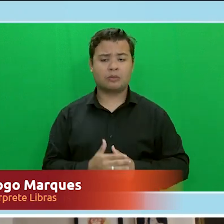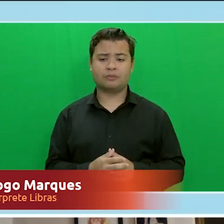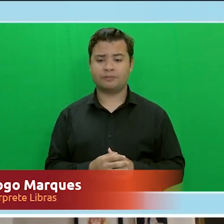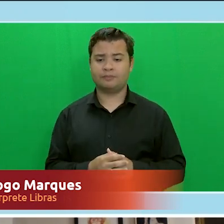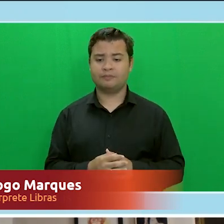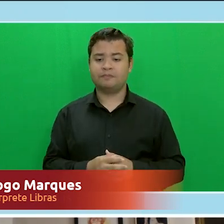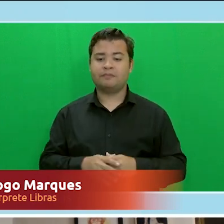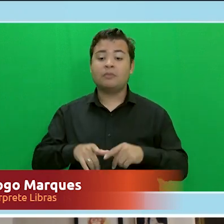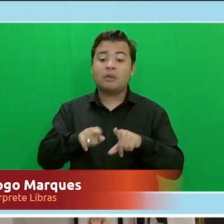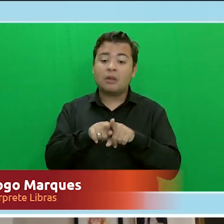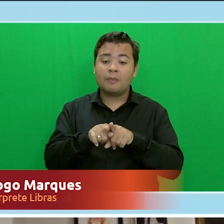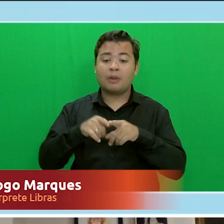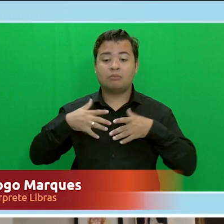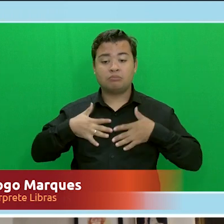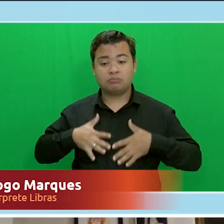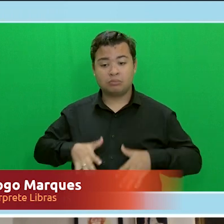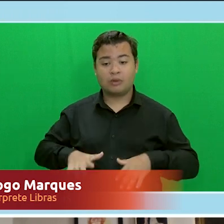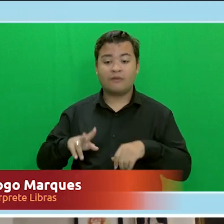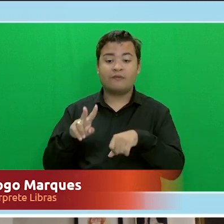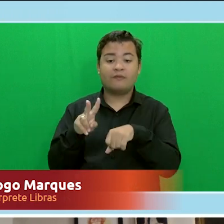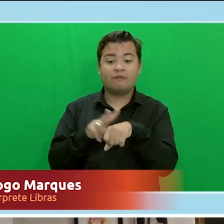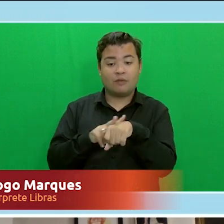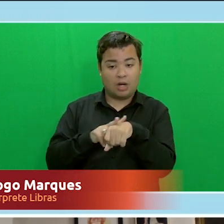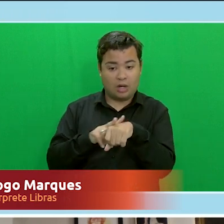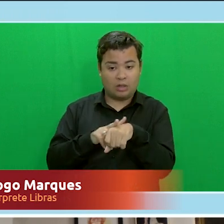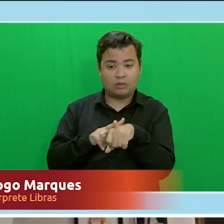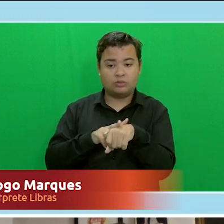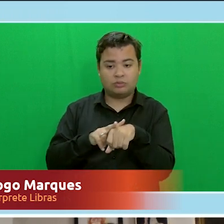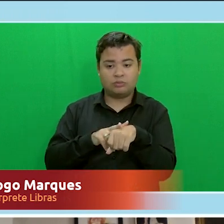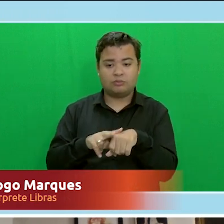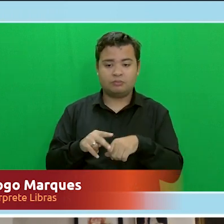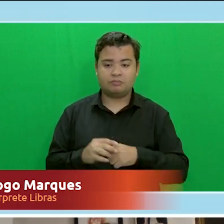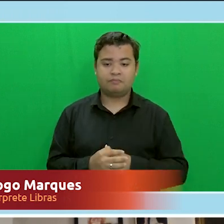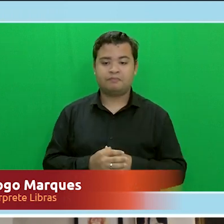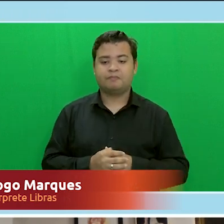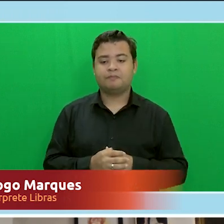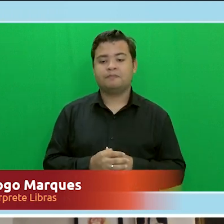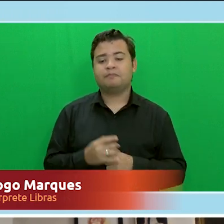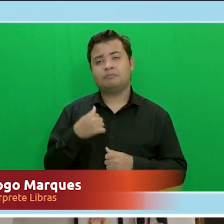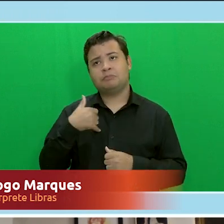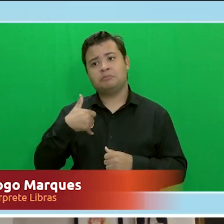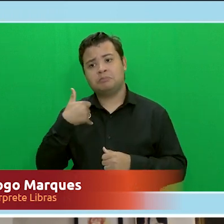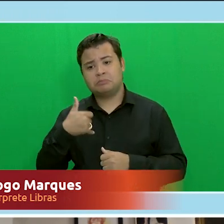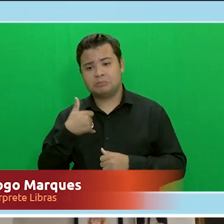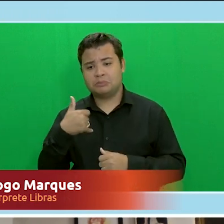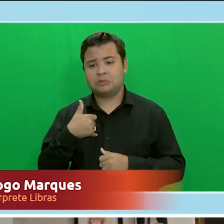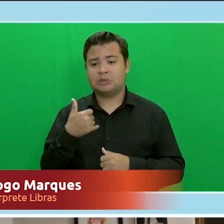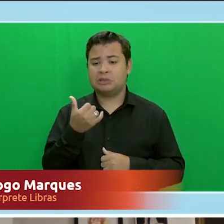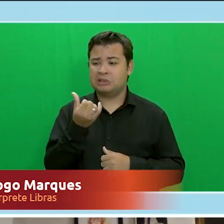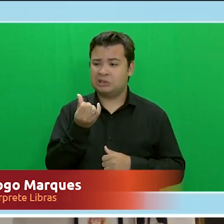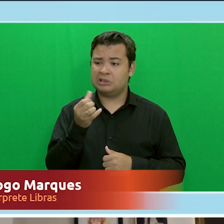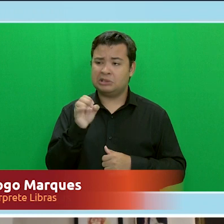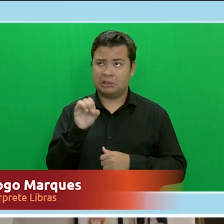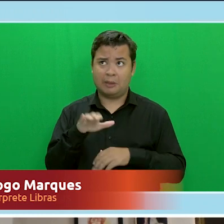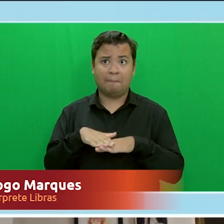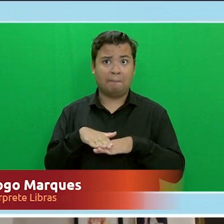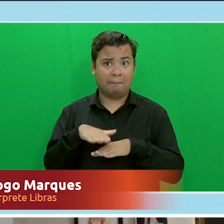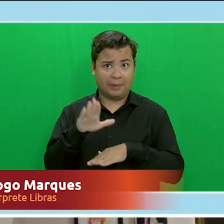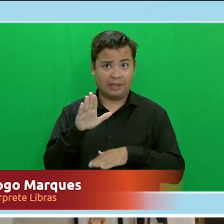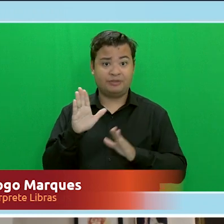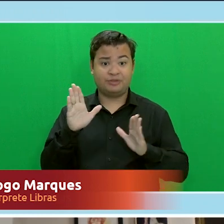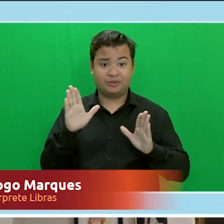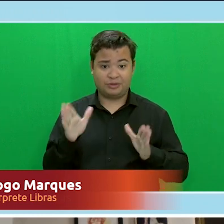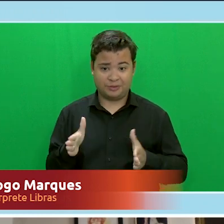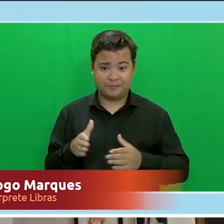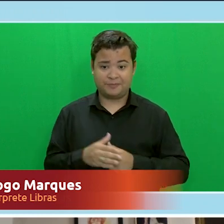né? Estou com a camisa verde e tenho 60 e tenho